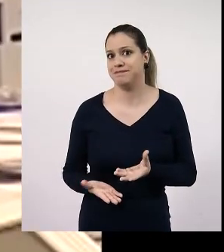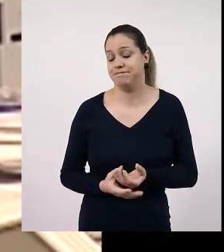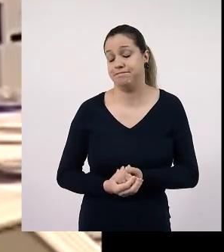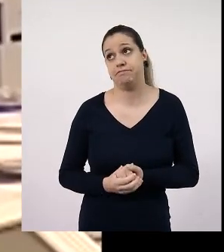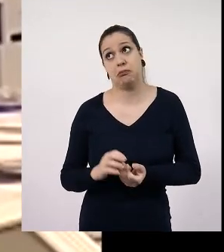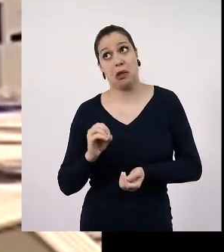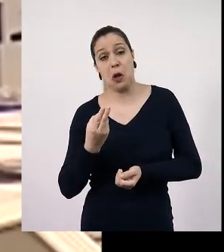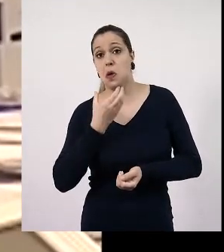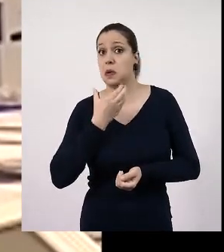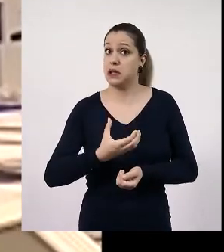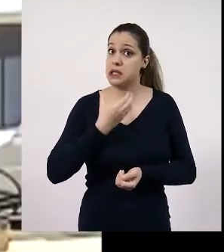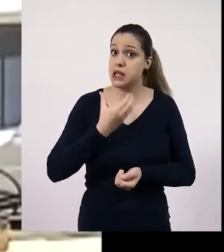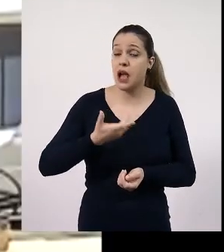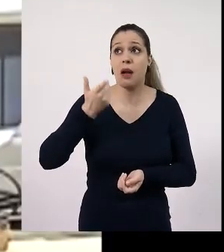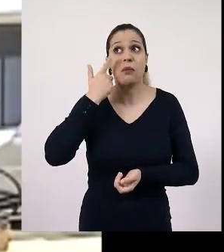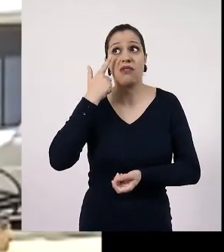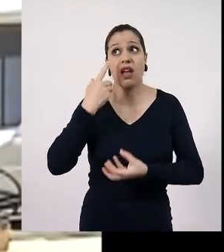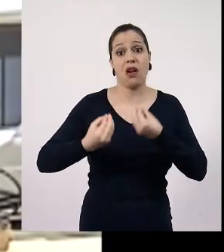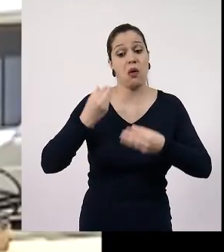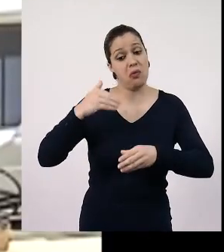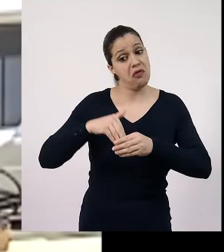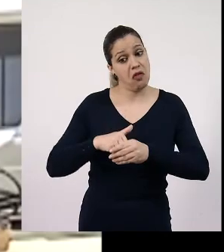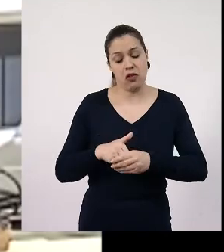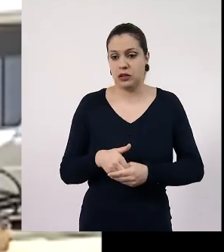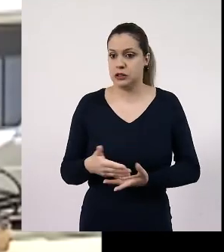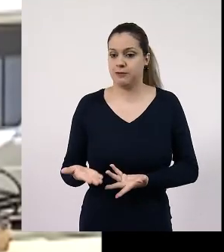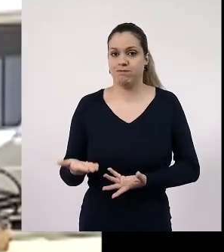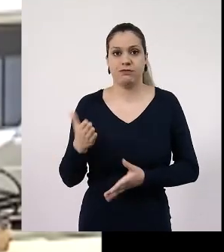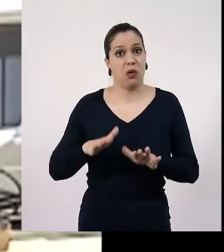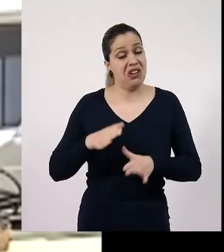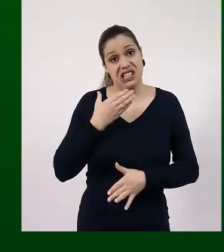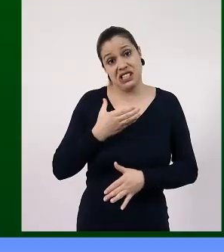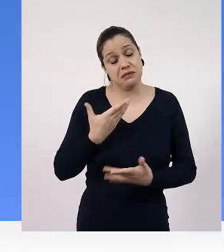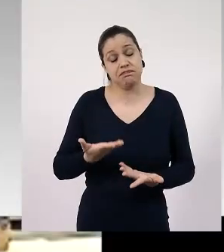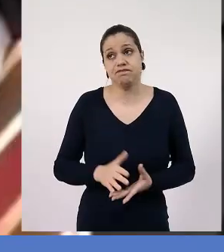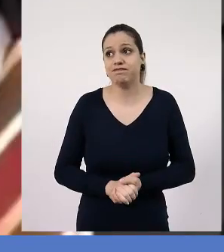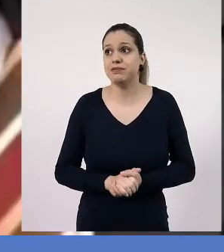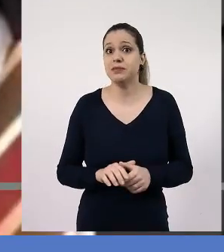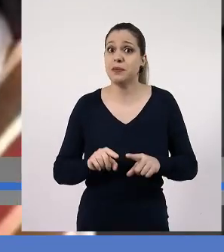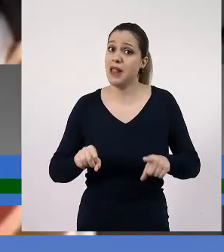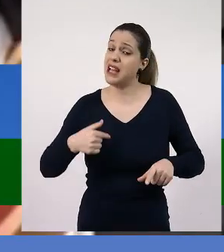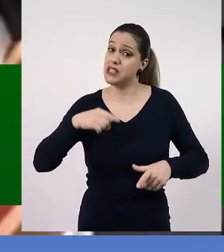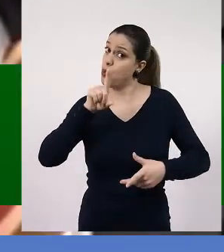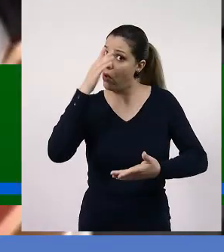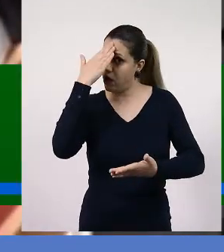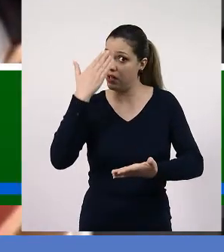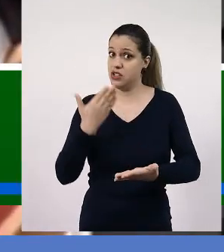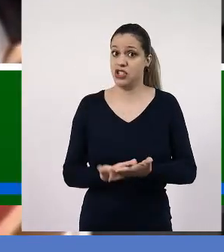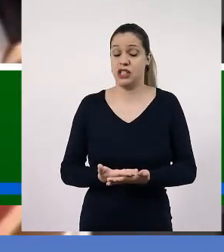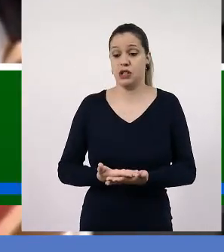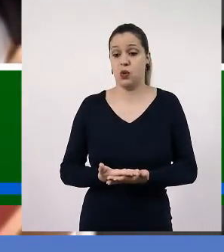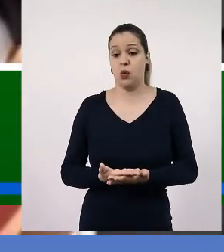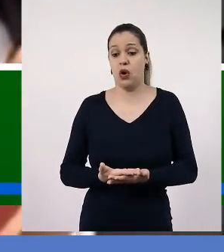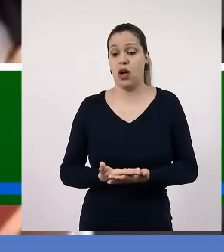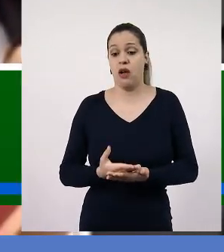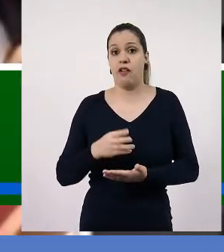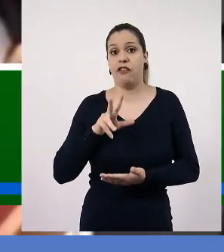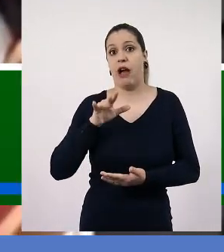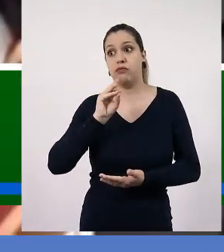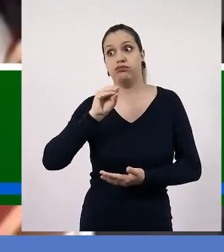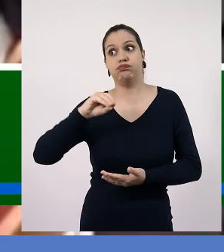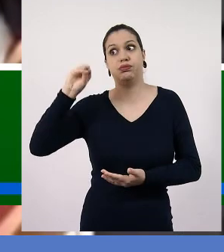na primeira quinzena de dezembro, devido à data final de ano. A bem da verdade, que eu acredito que não passará este